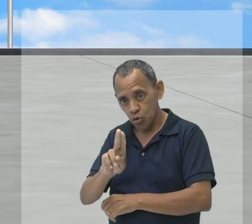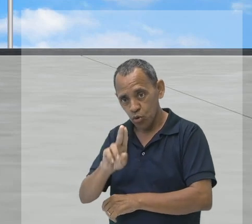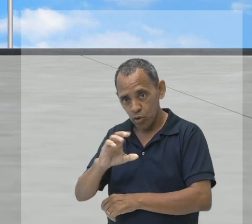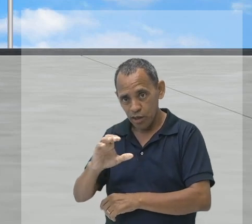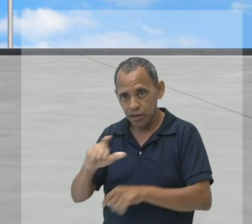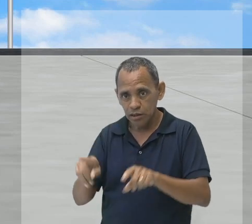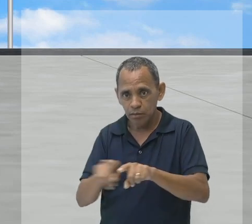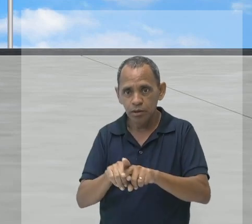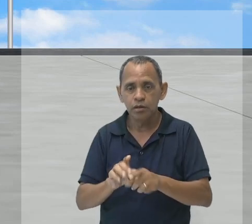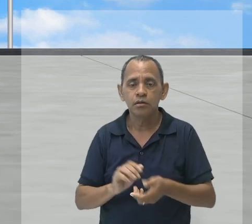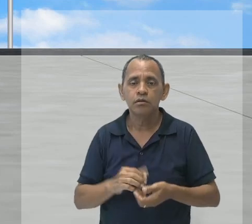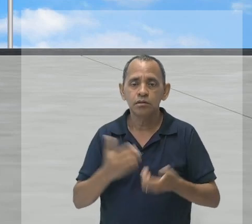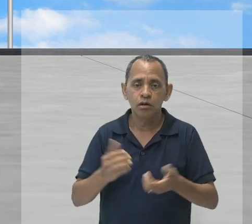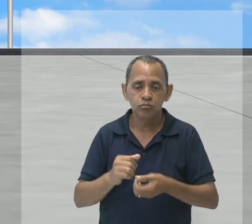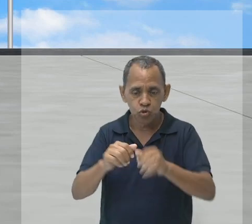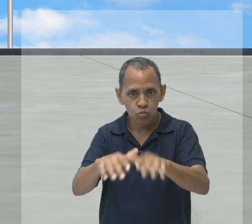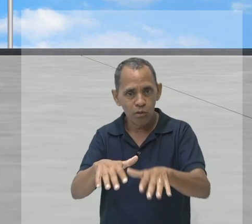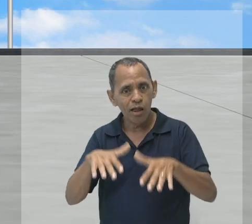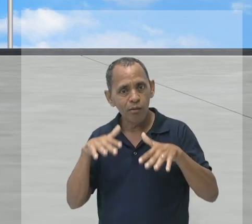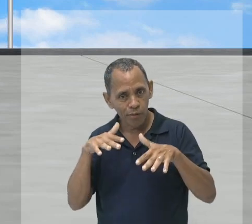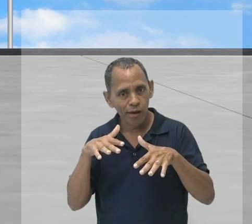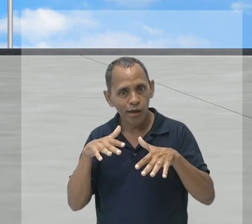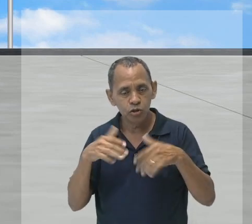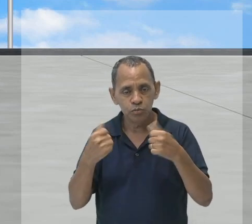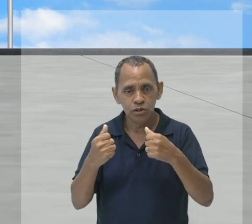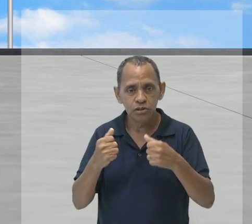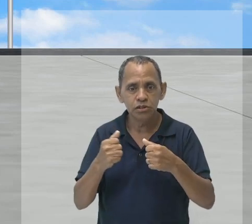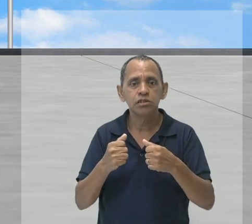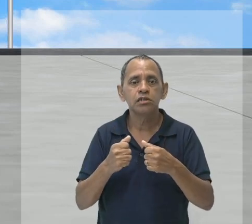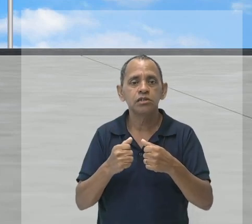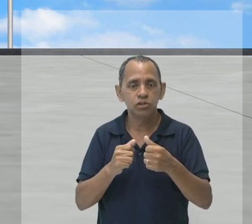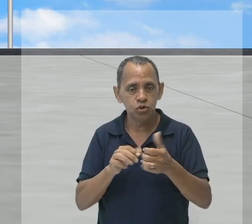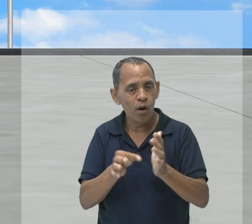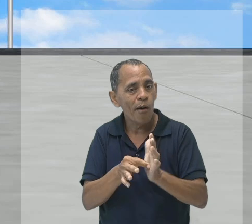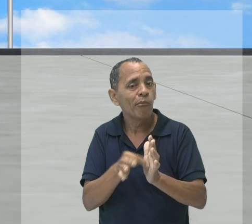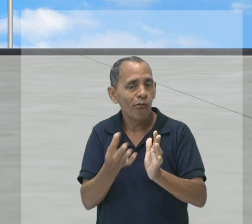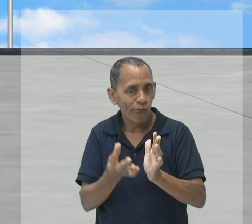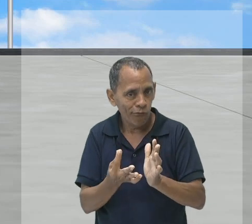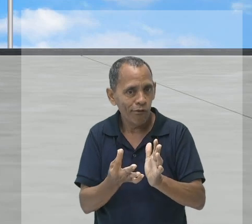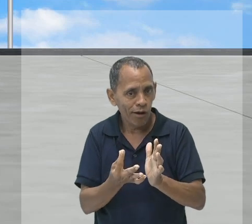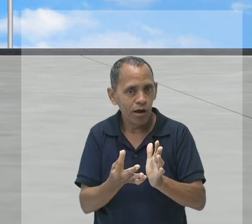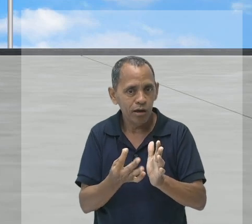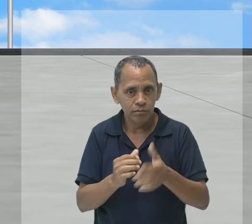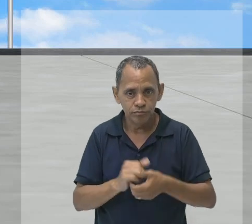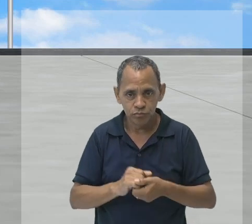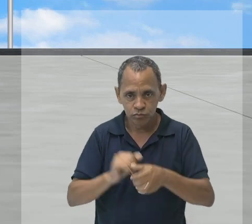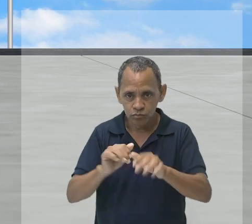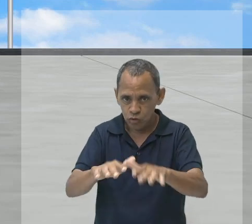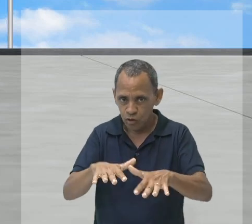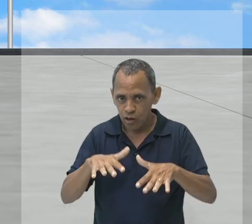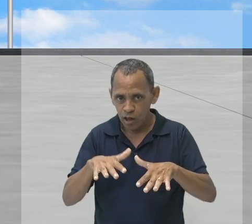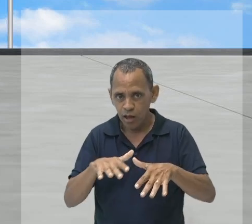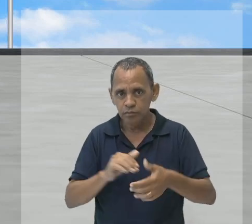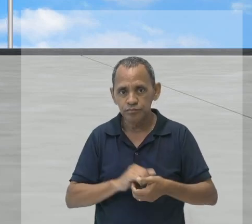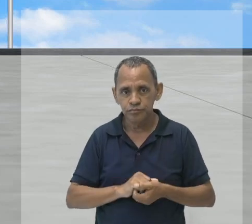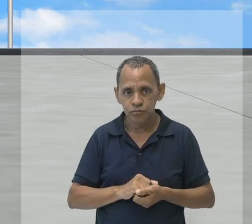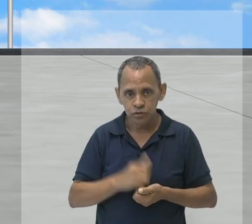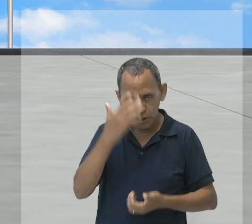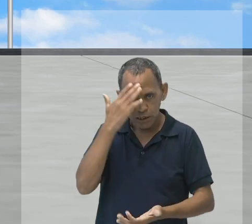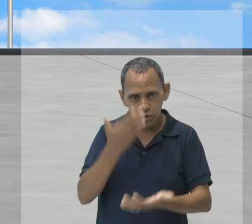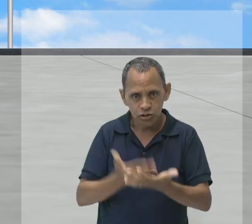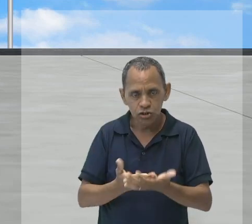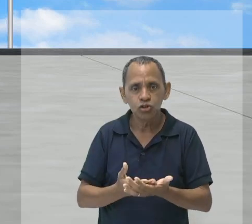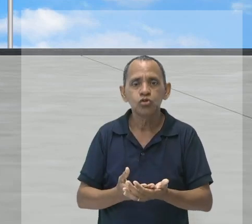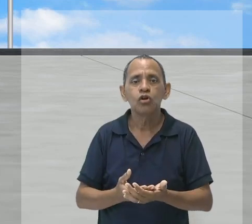do Mercosul, os países do Mercosul precisam aprovar através dos seus parlamentos. Isso vai ser relativamente fácil,